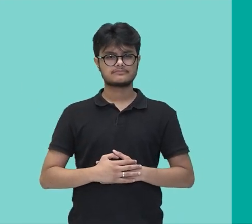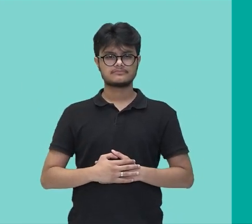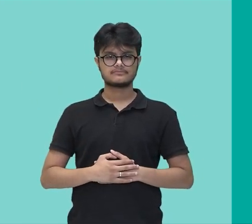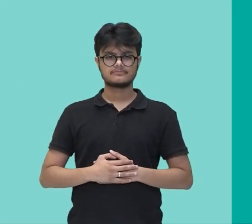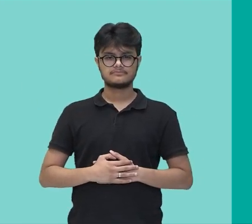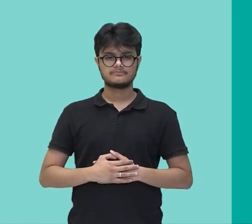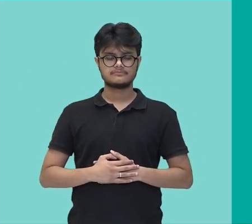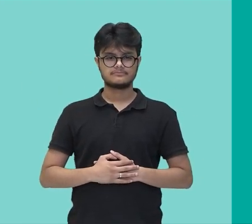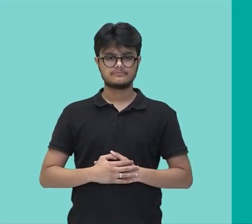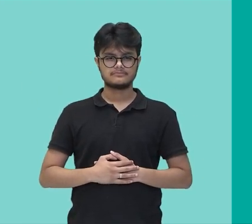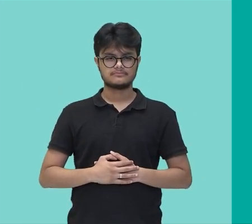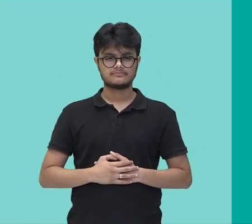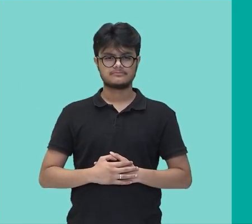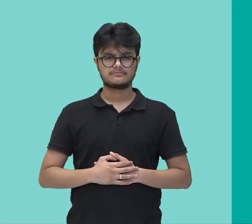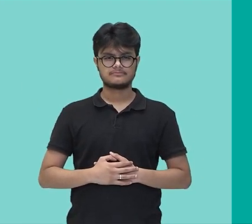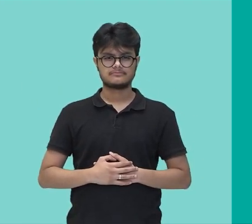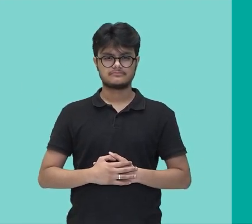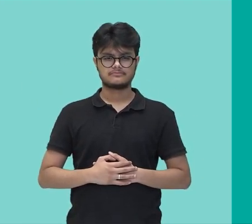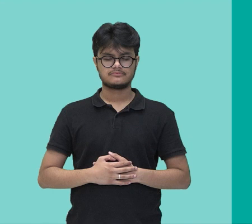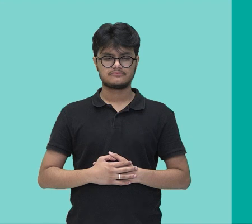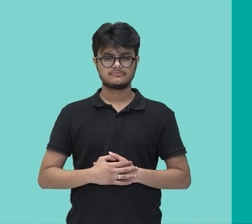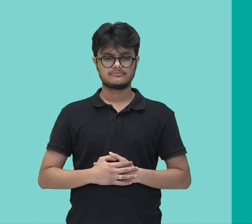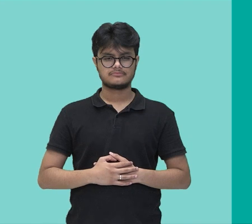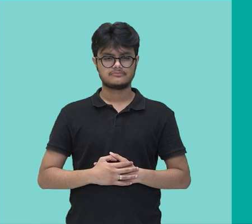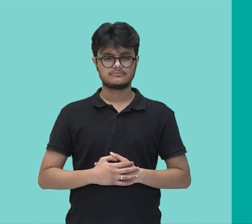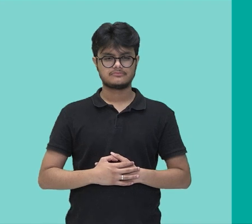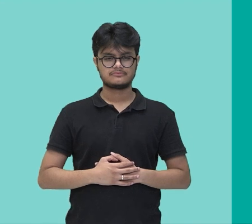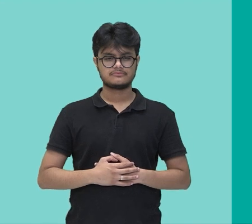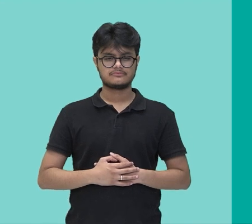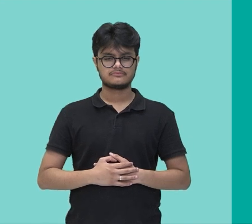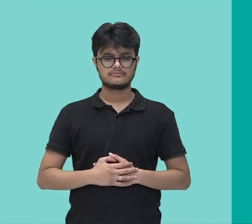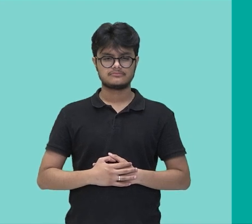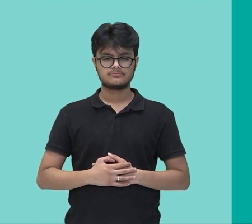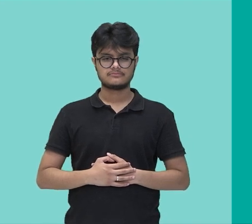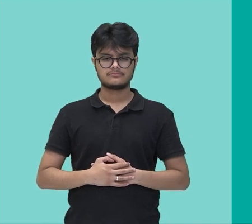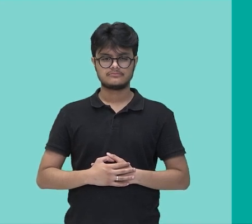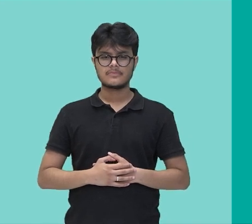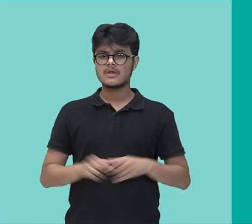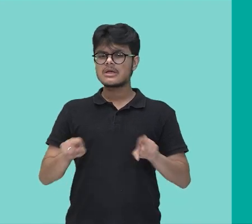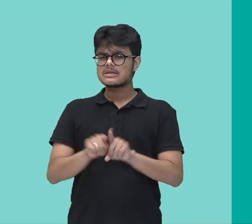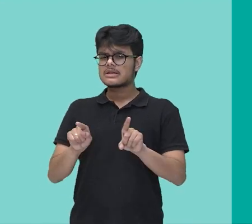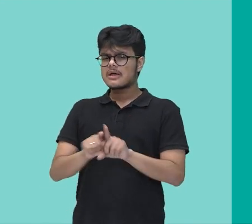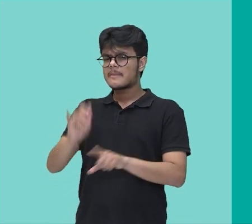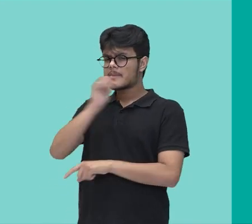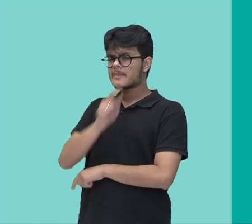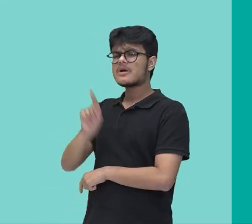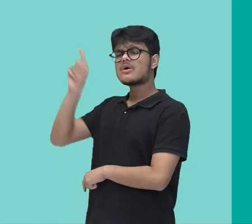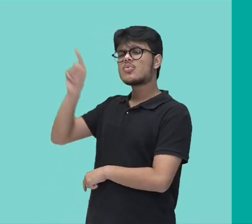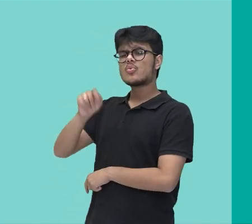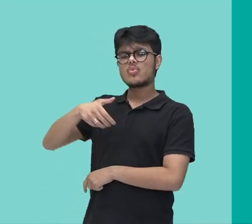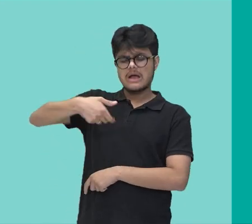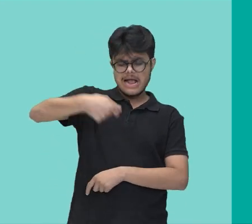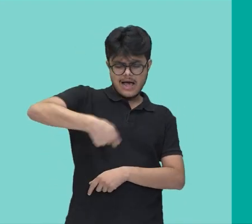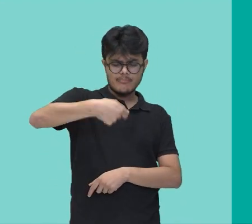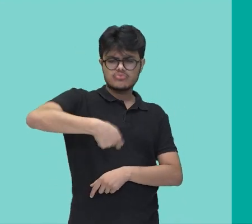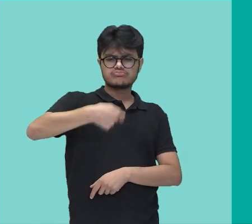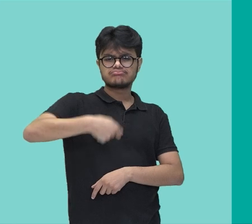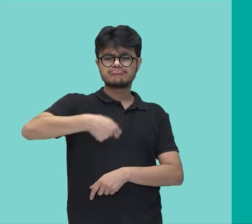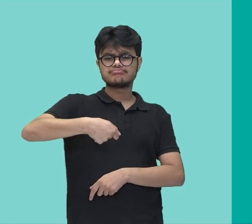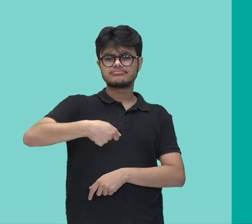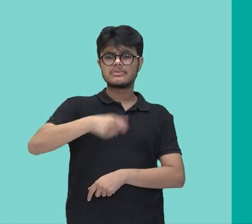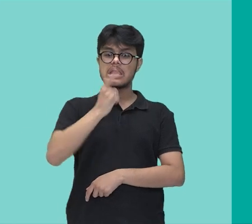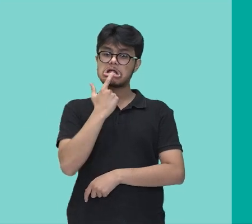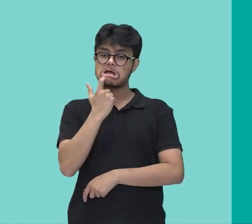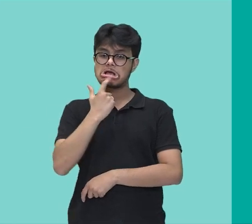de resfriamento, aquecimento e resfriamento, mas tem o cabo da panela. Vejam aí que no cabo da panela, sendo